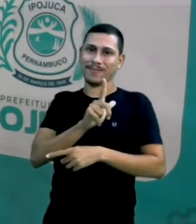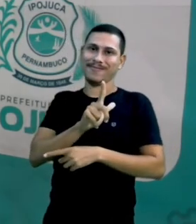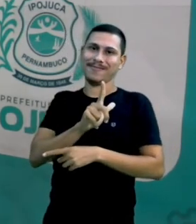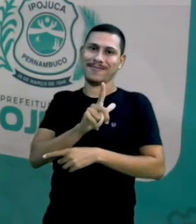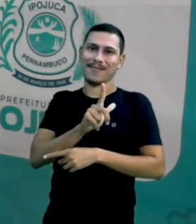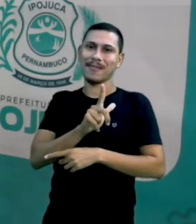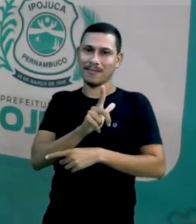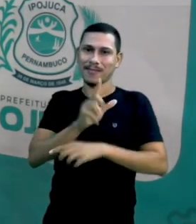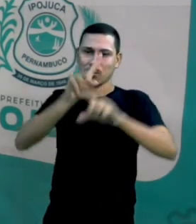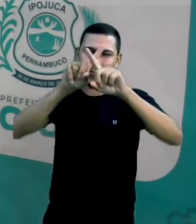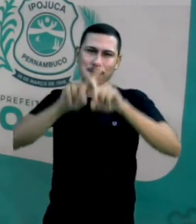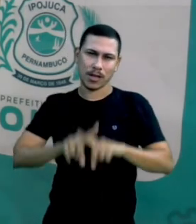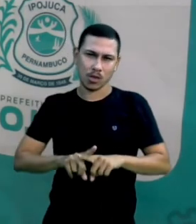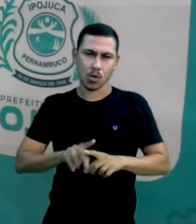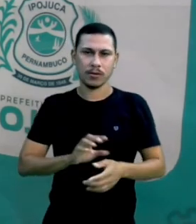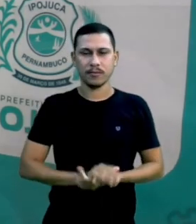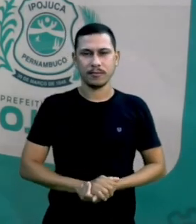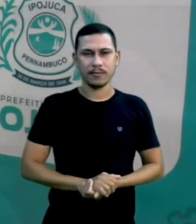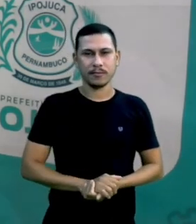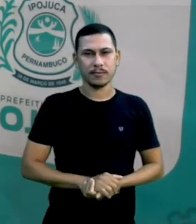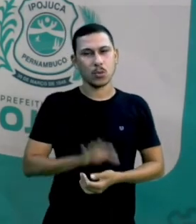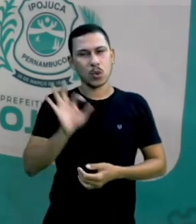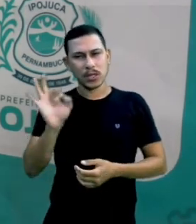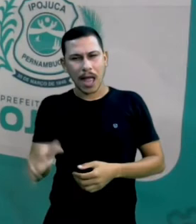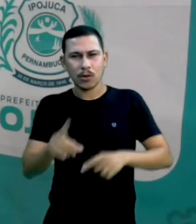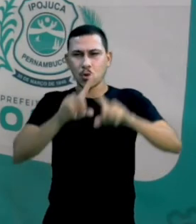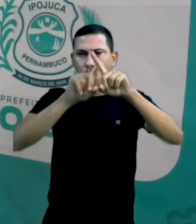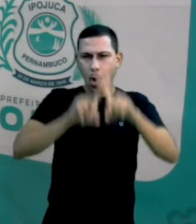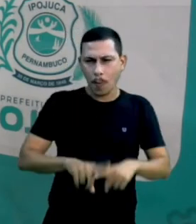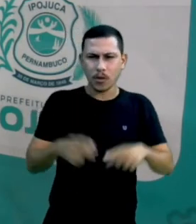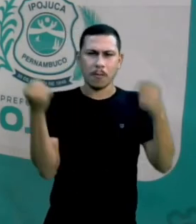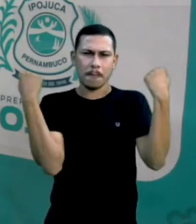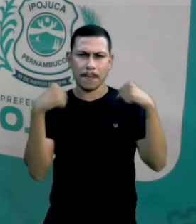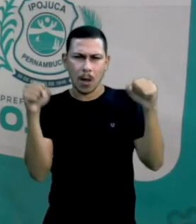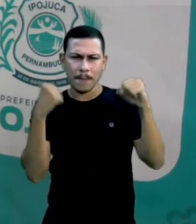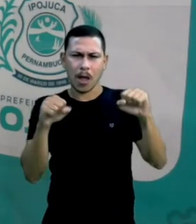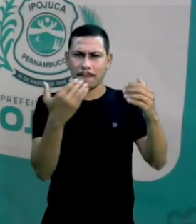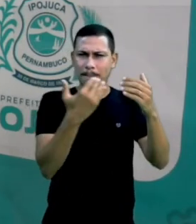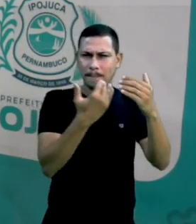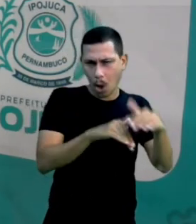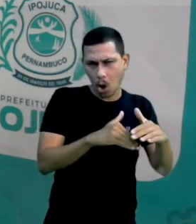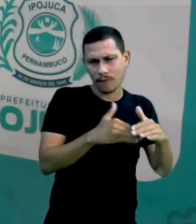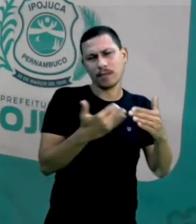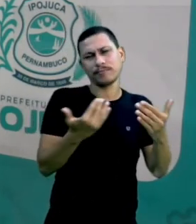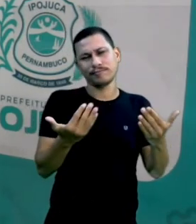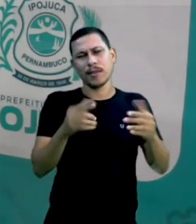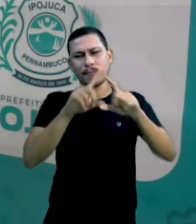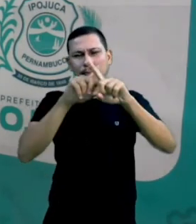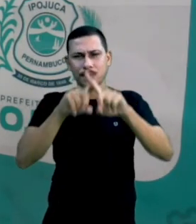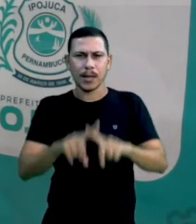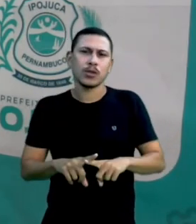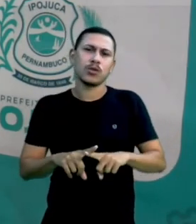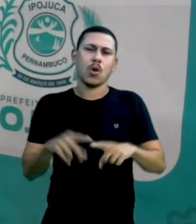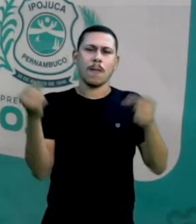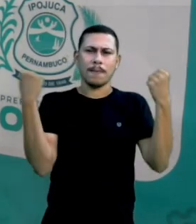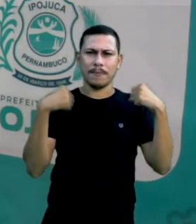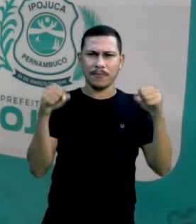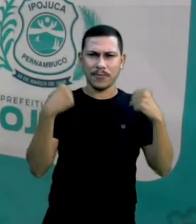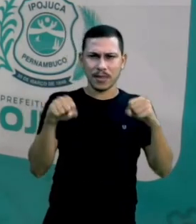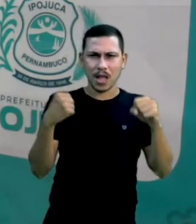isso que nas competições em geral, nas provas em geral, há